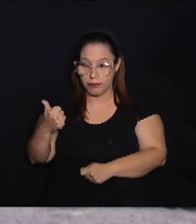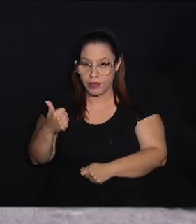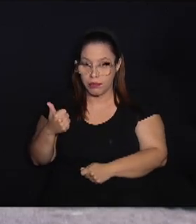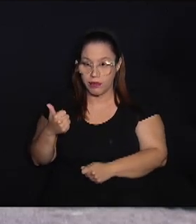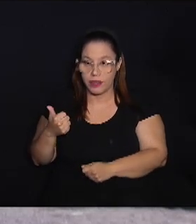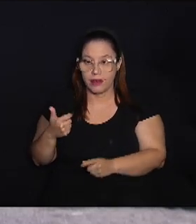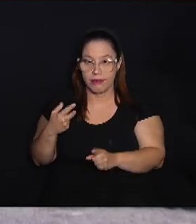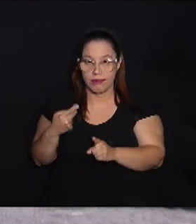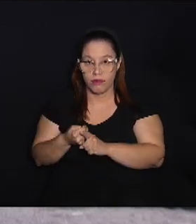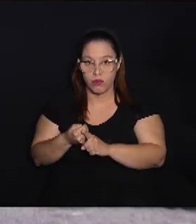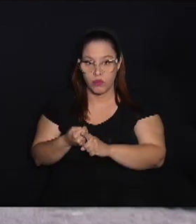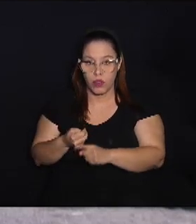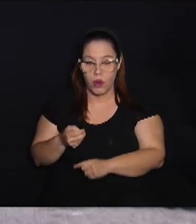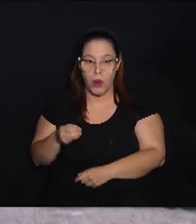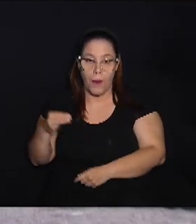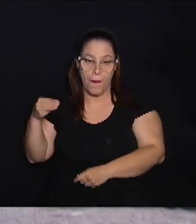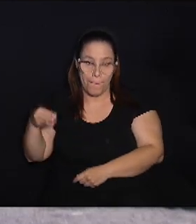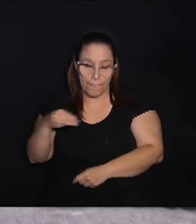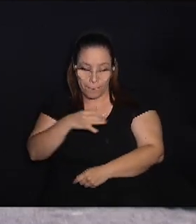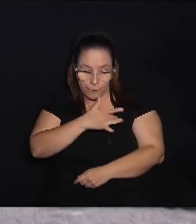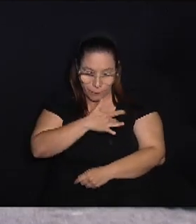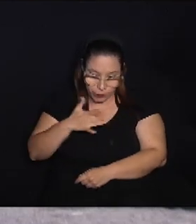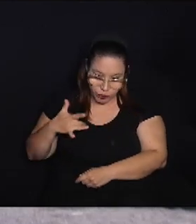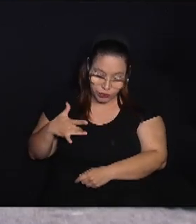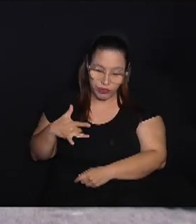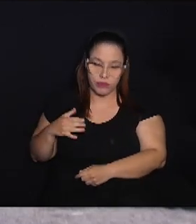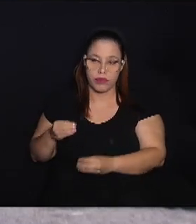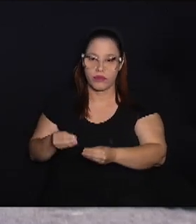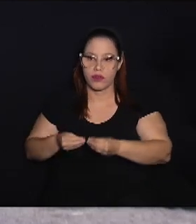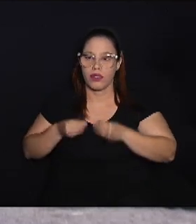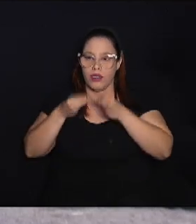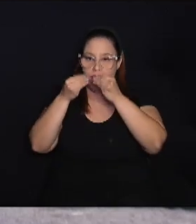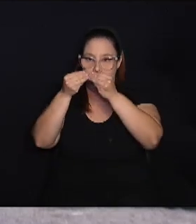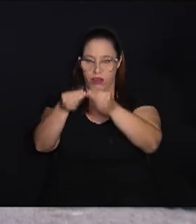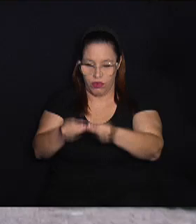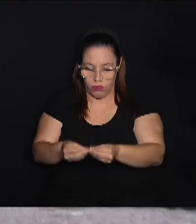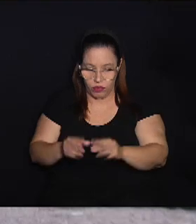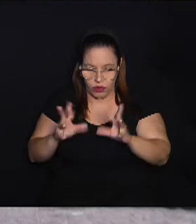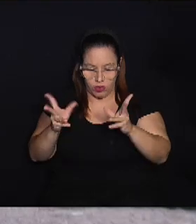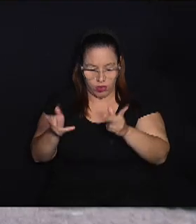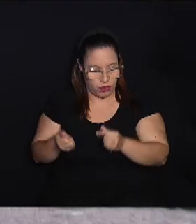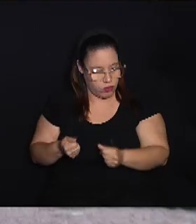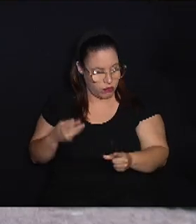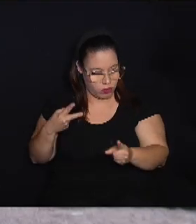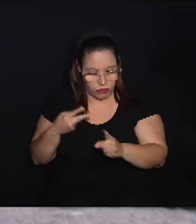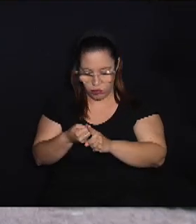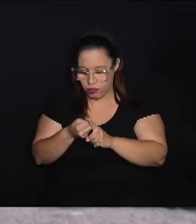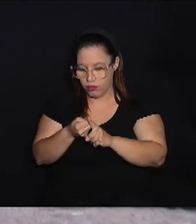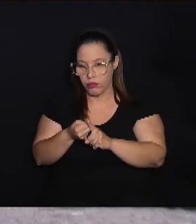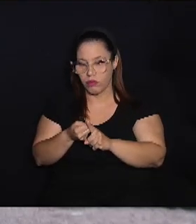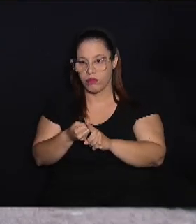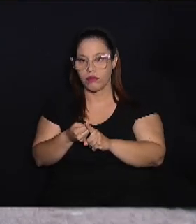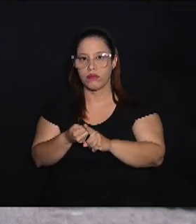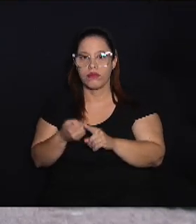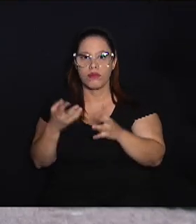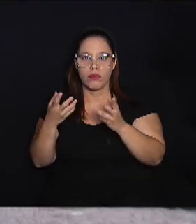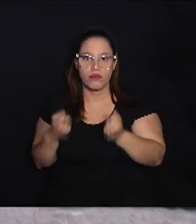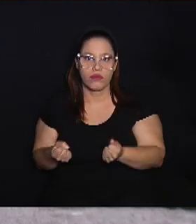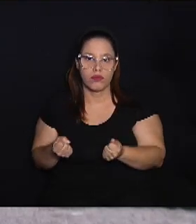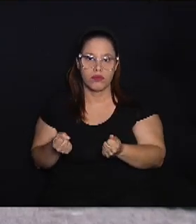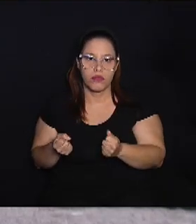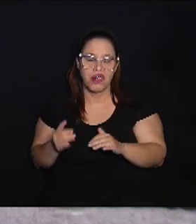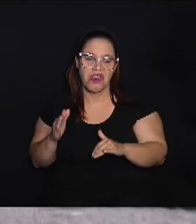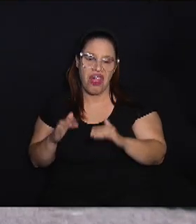momento, o Ministério da Saúde está garantindo a segunda dose para todas as pessoas que receberem. Então, provavelmente, a gente vai receber aí perto do